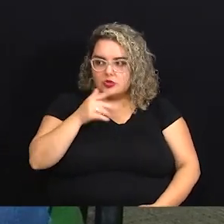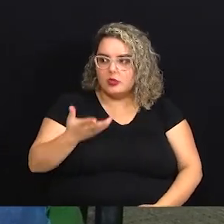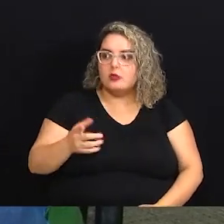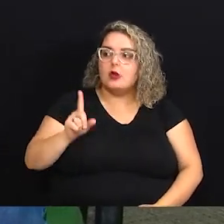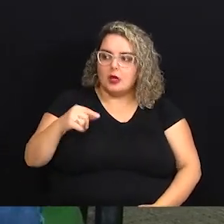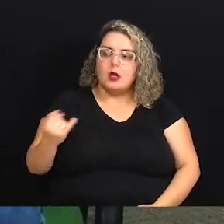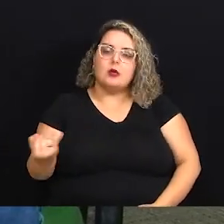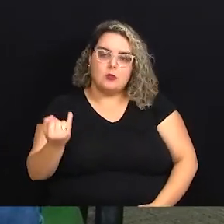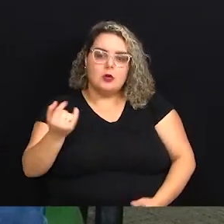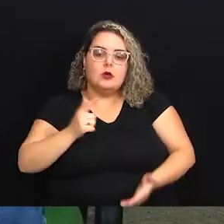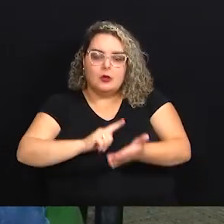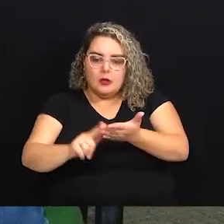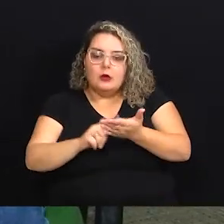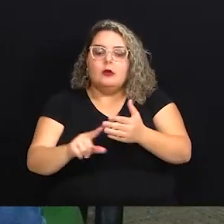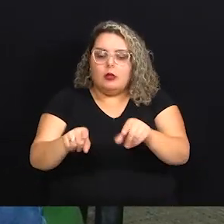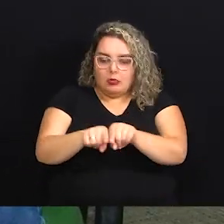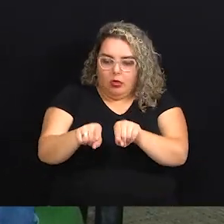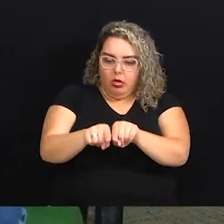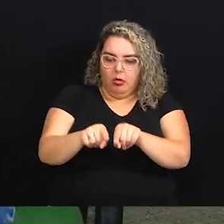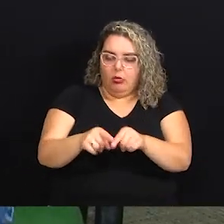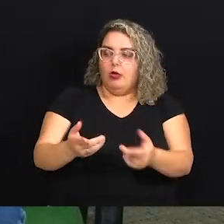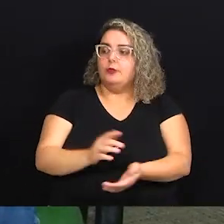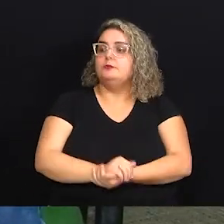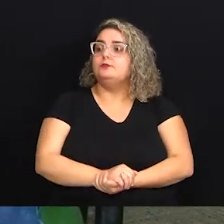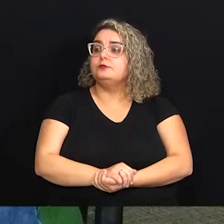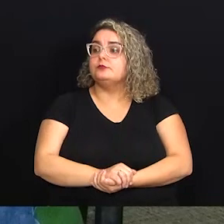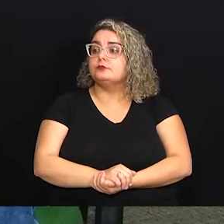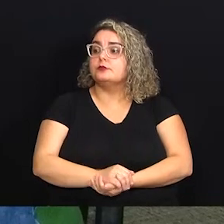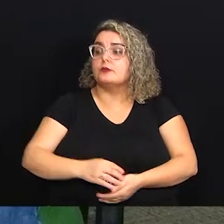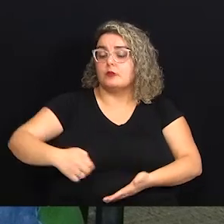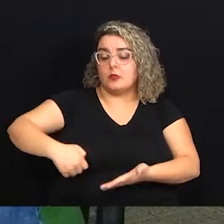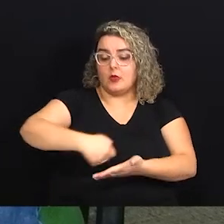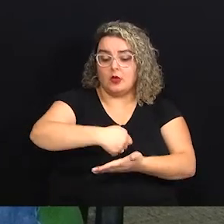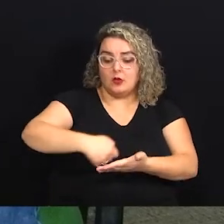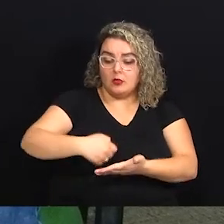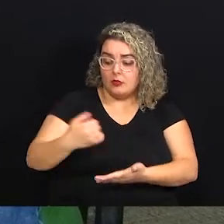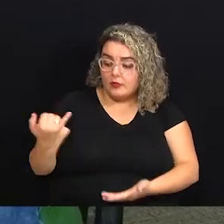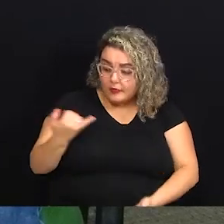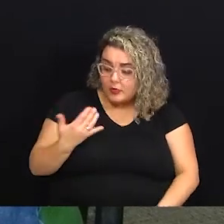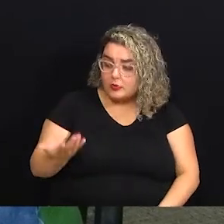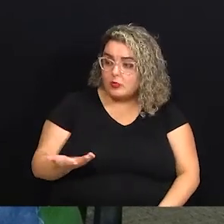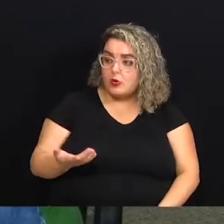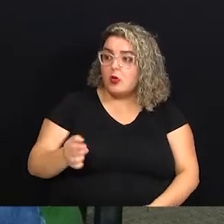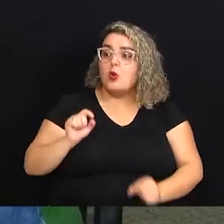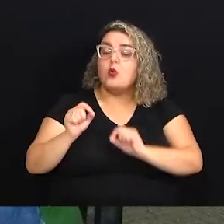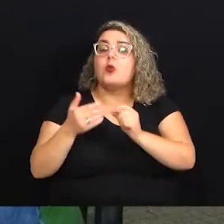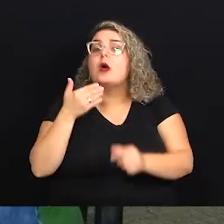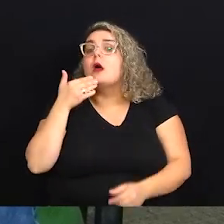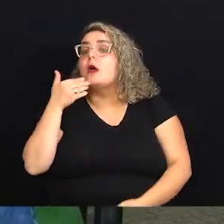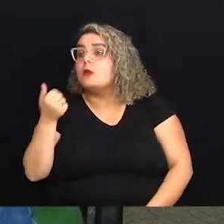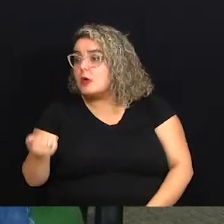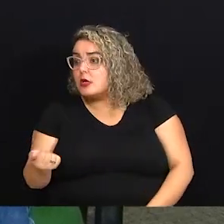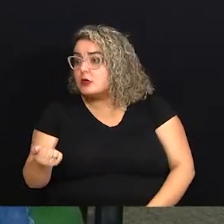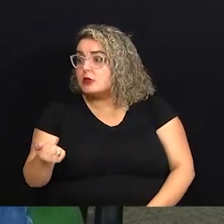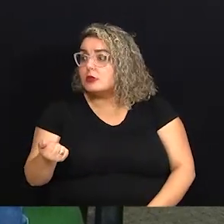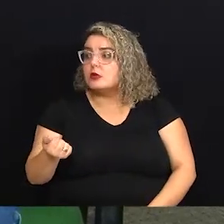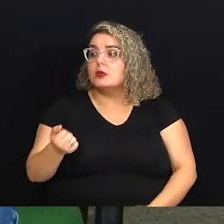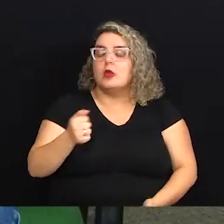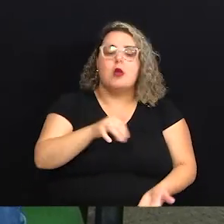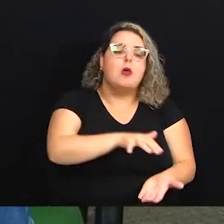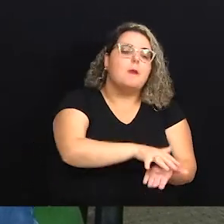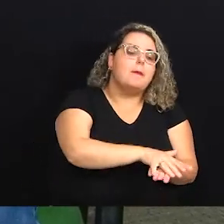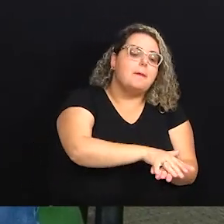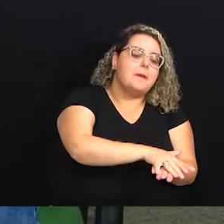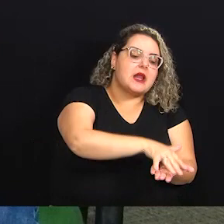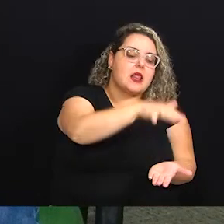né, que sai, é importante se manter limpo também. E você comentou do ferro elétrico. O que é melhor?